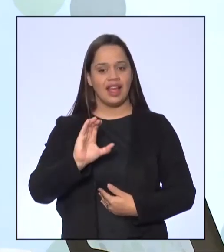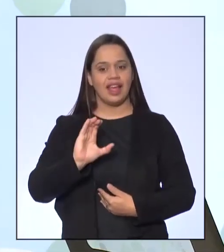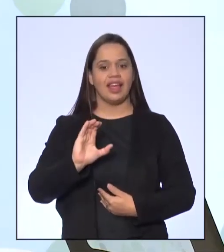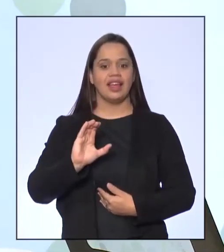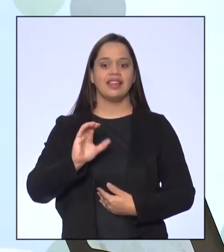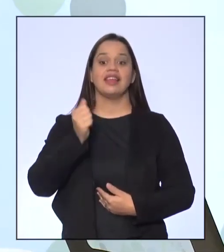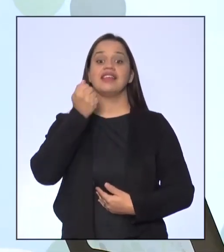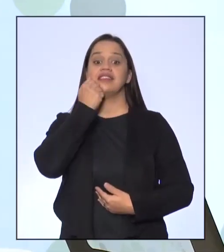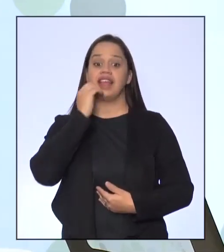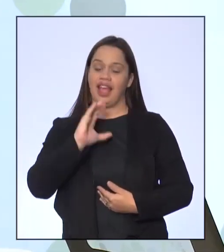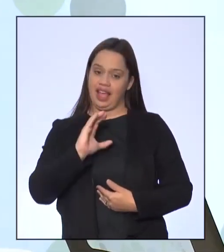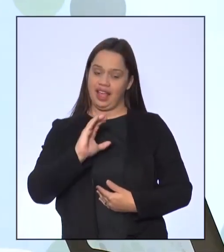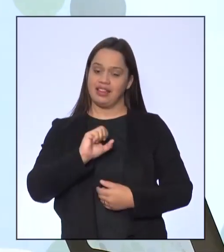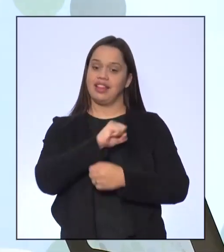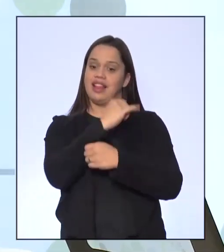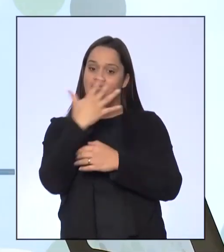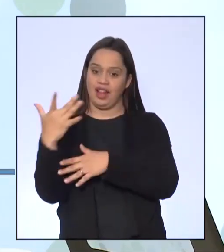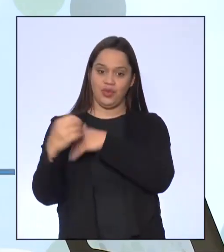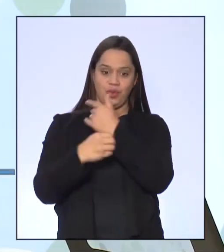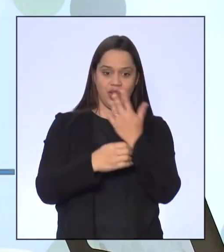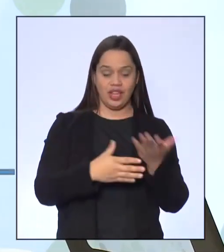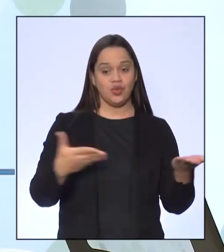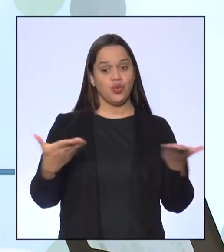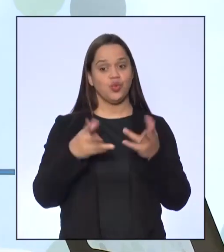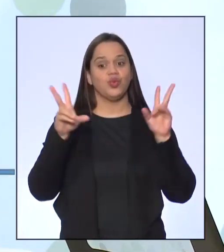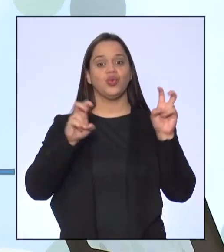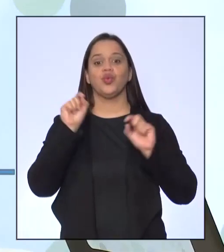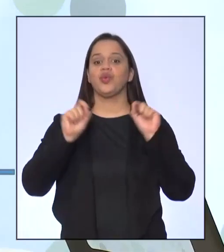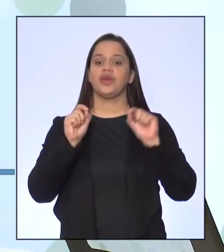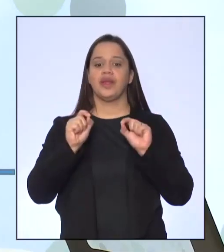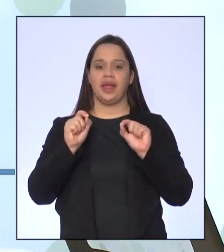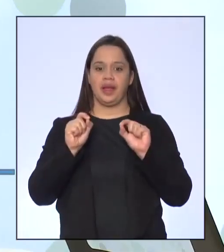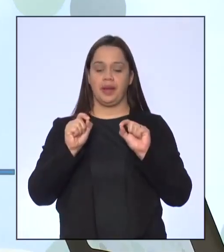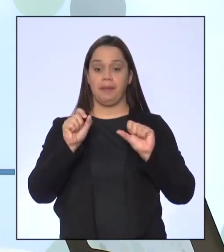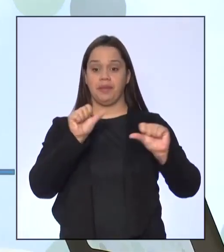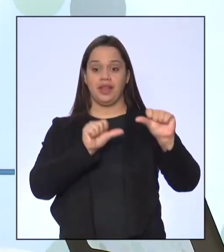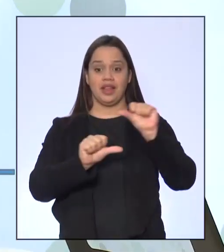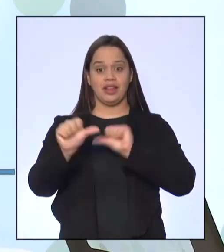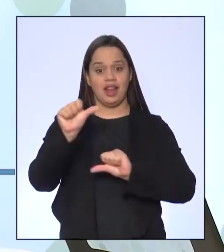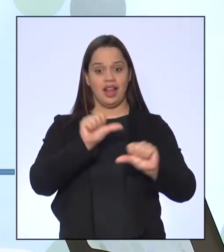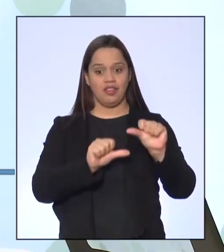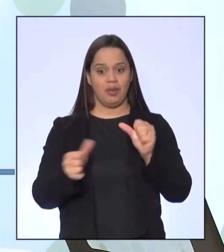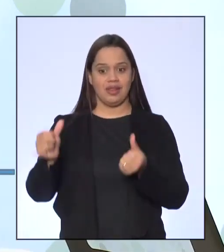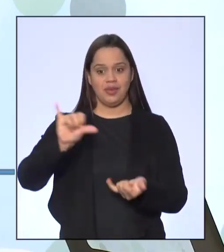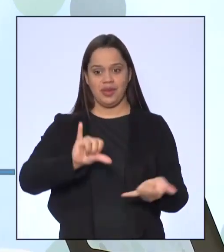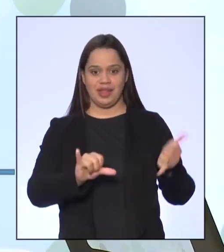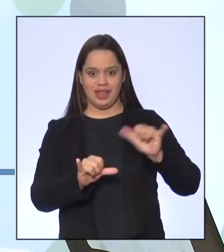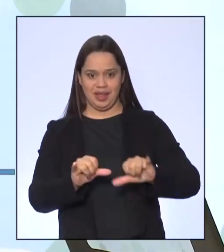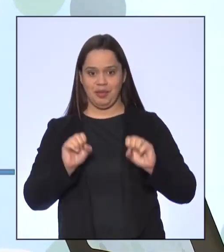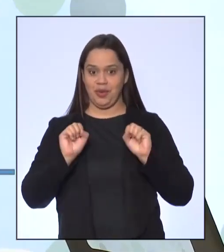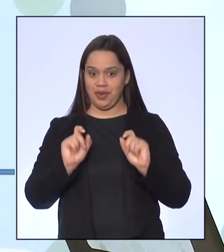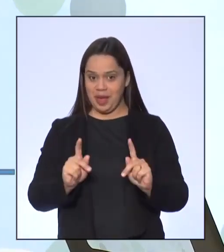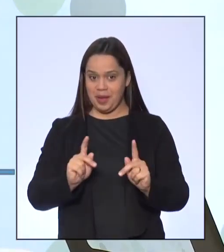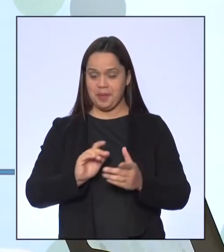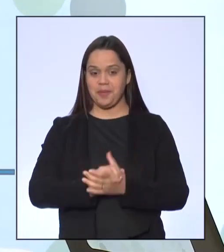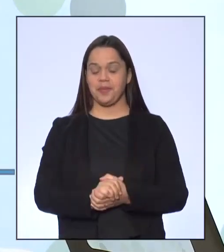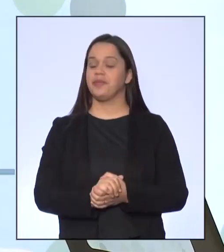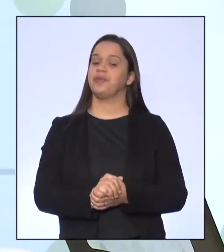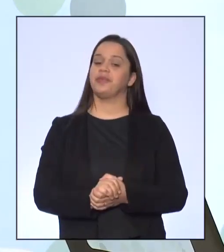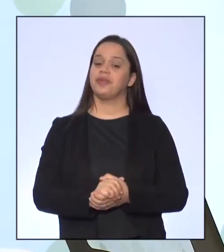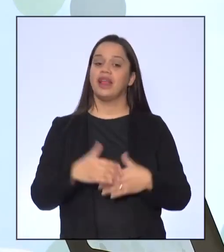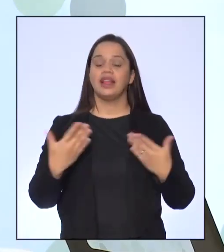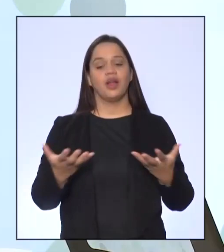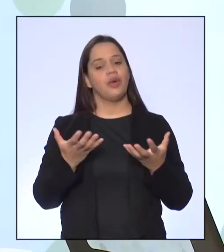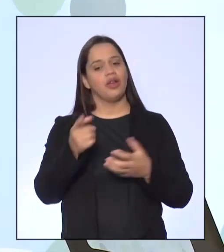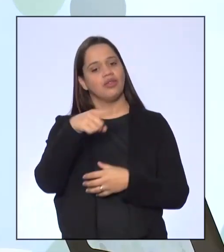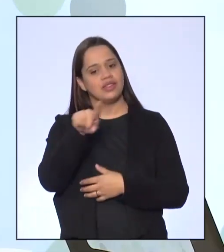Ciências da Natureza, e hoje nós vamos falar um pouquinho sobre transformações químicas. Tudo bem? Então, eu gostaria que vocês